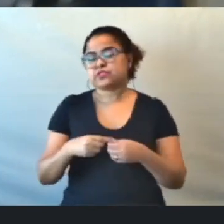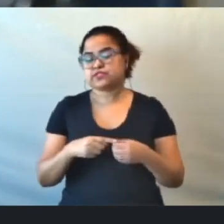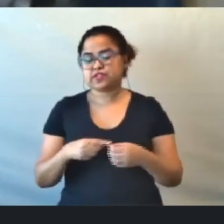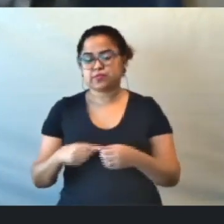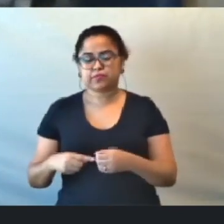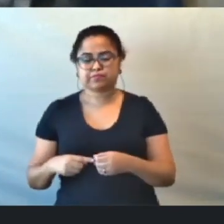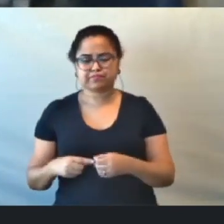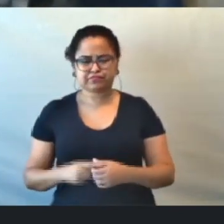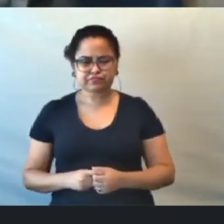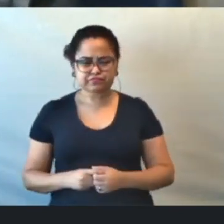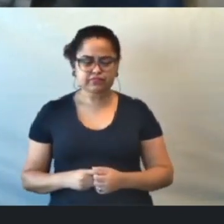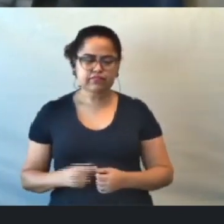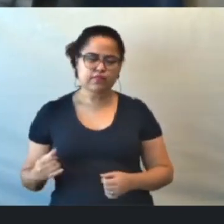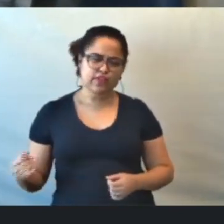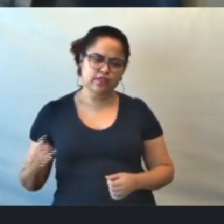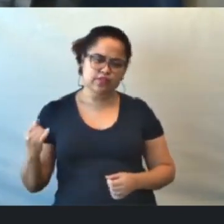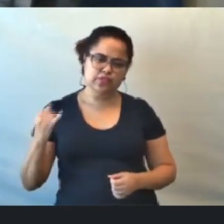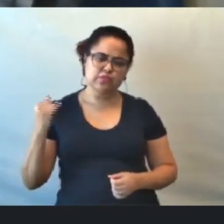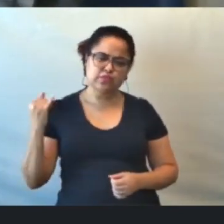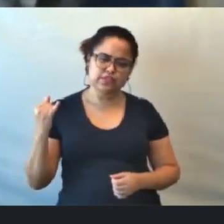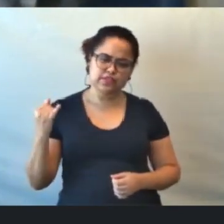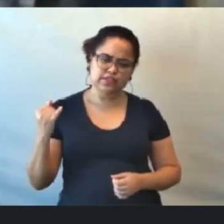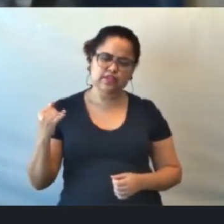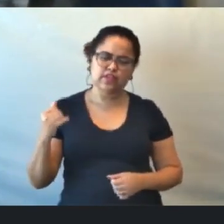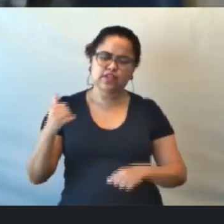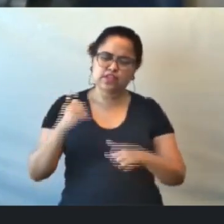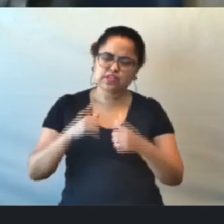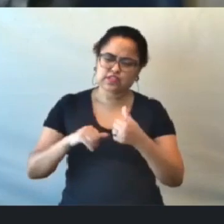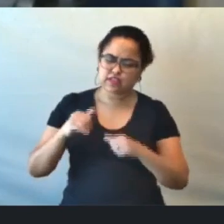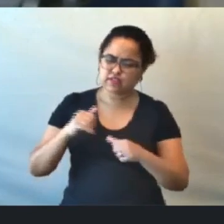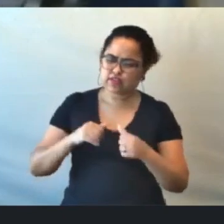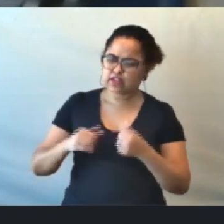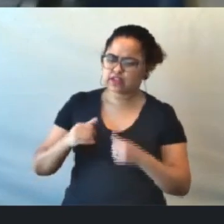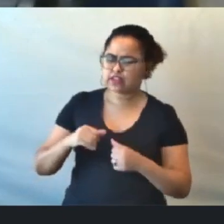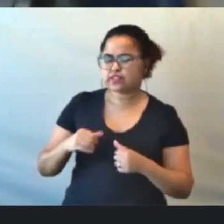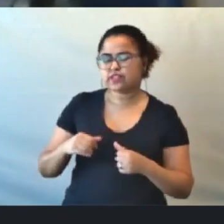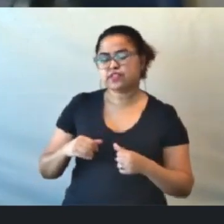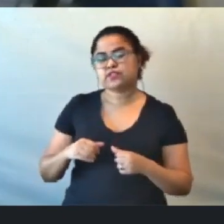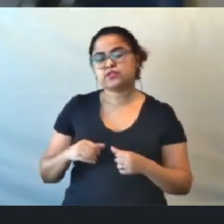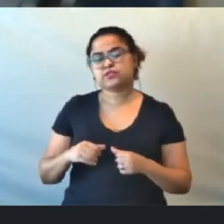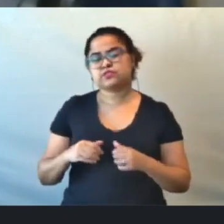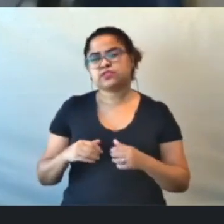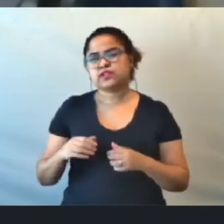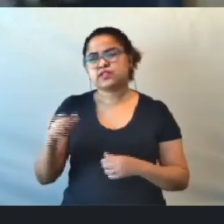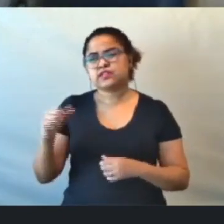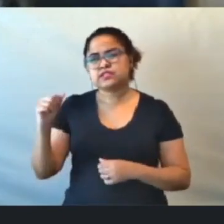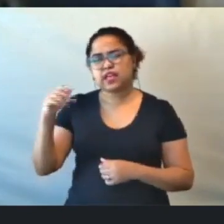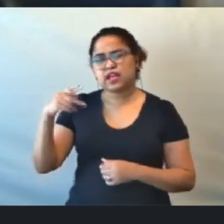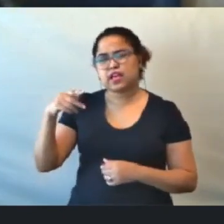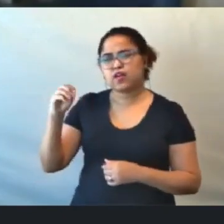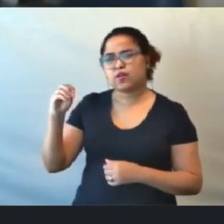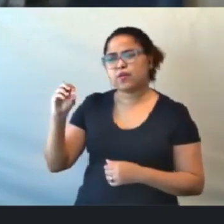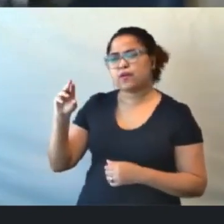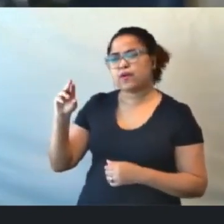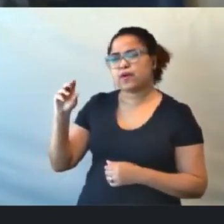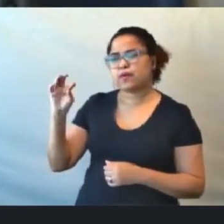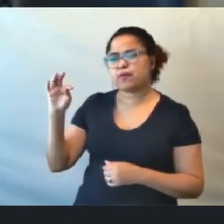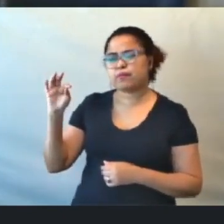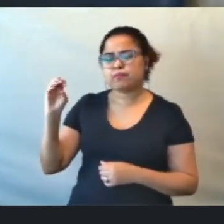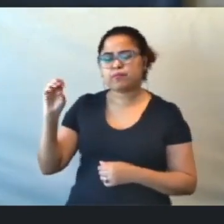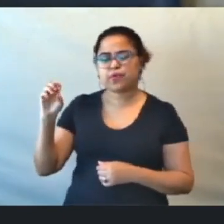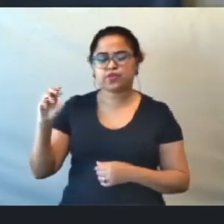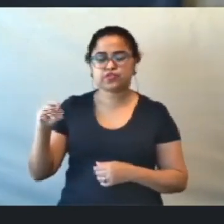que se avaliem esses aportes com mais atenção. É por isso que a gente